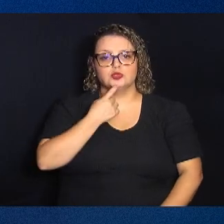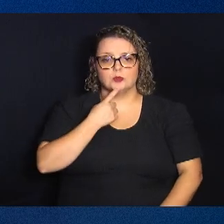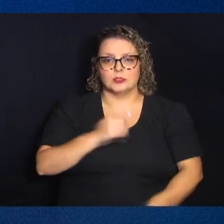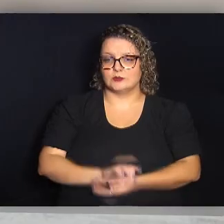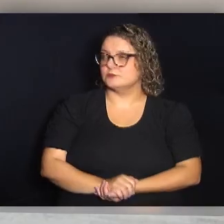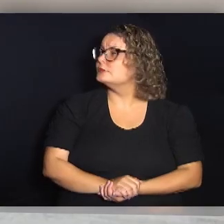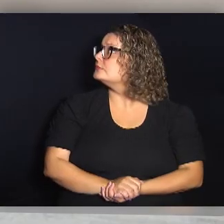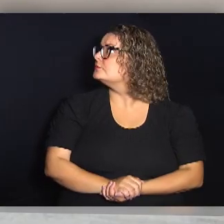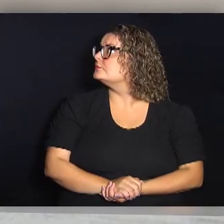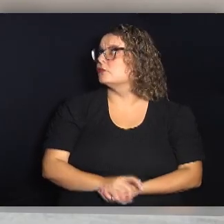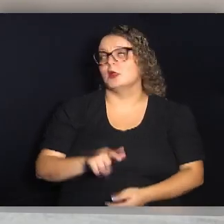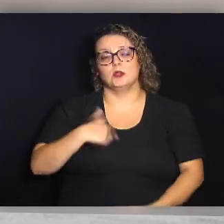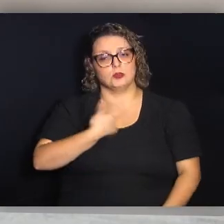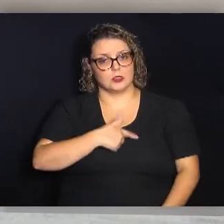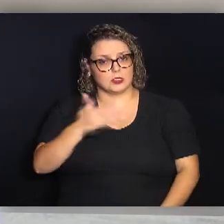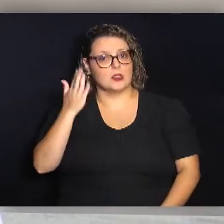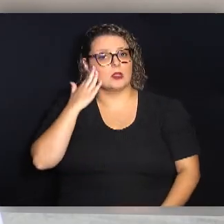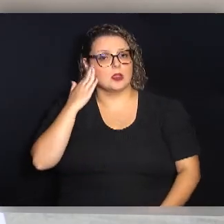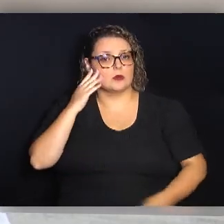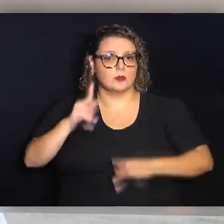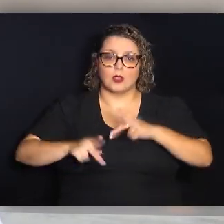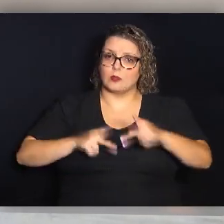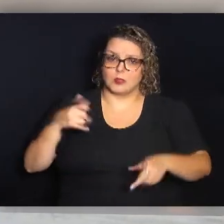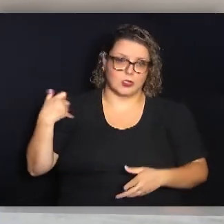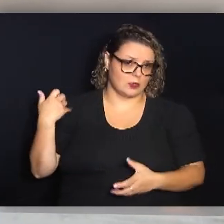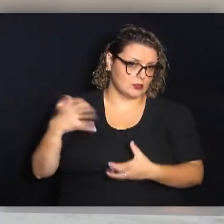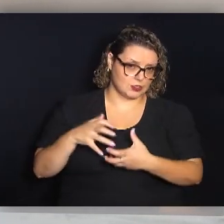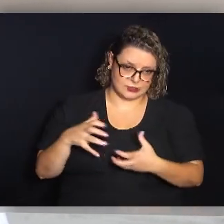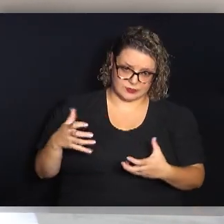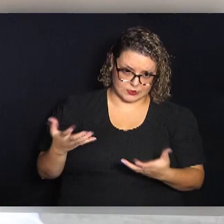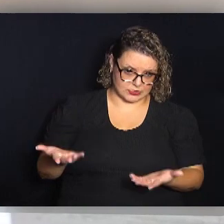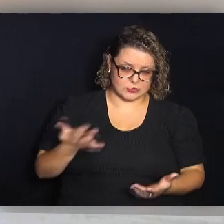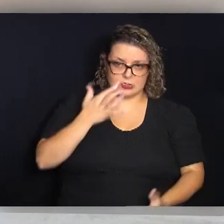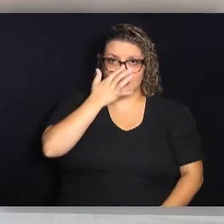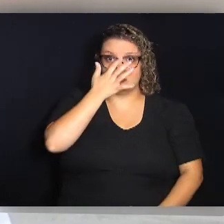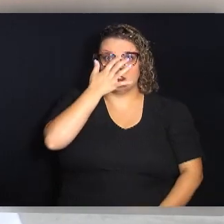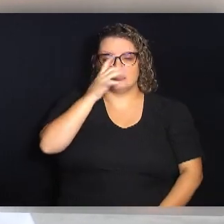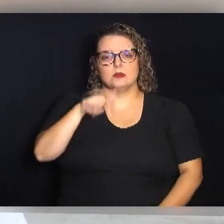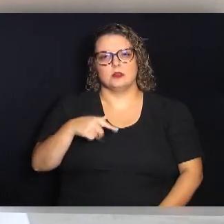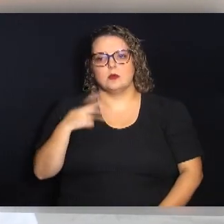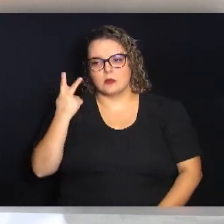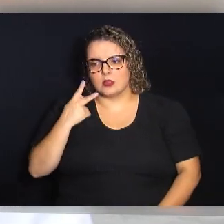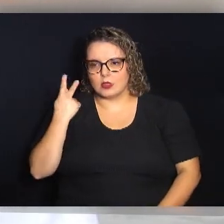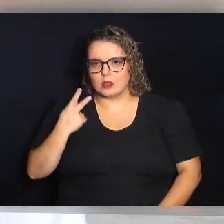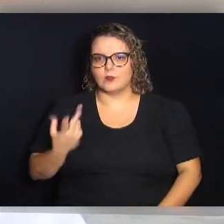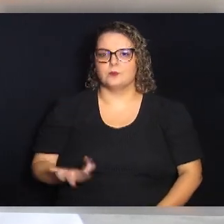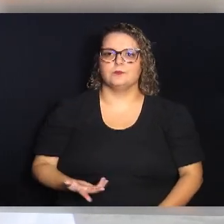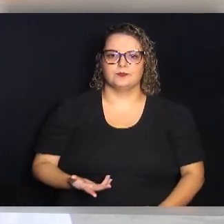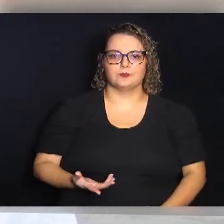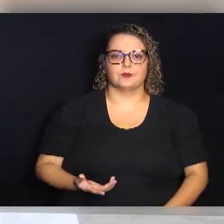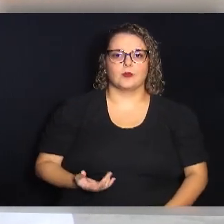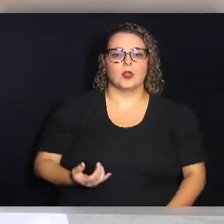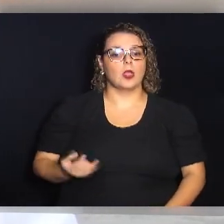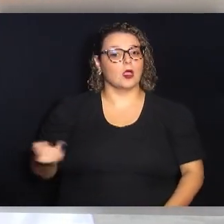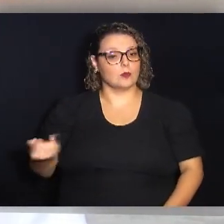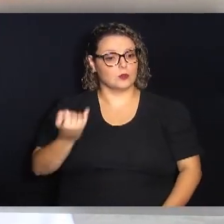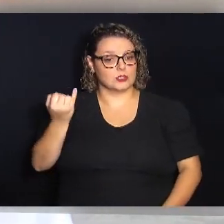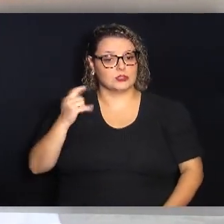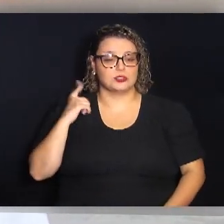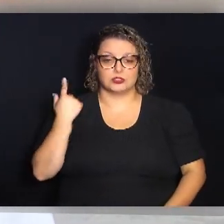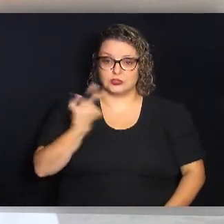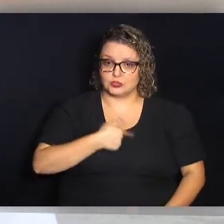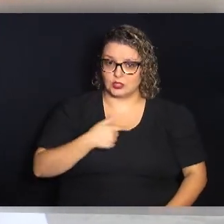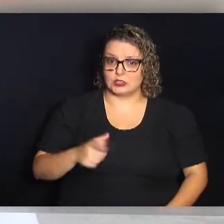Campinas nós sabemos que a nossa população tá envelhecendo então é importante que a gente tenha uma política voltada né pro nosso